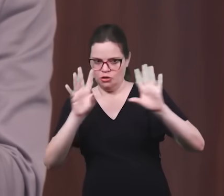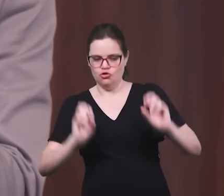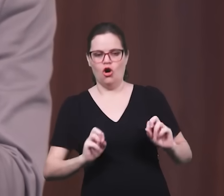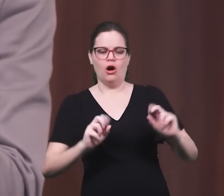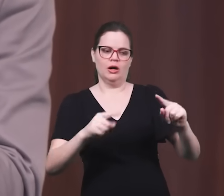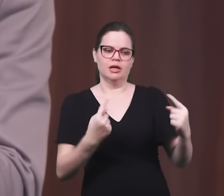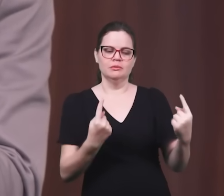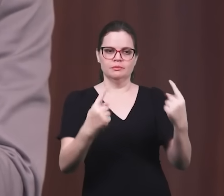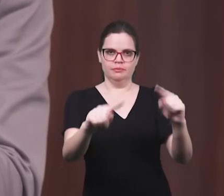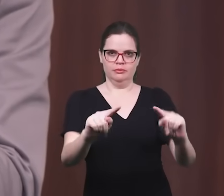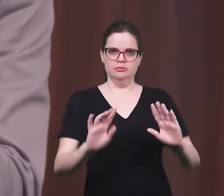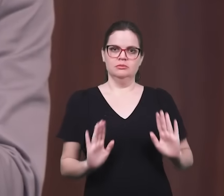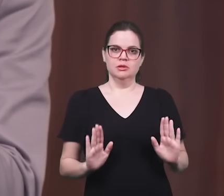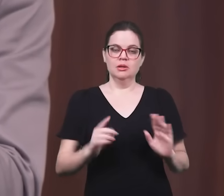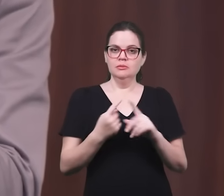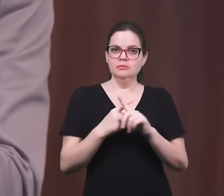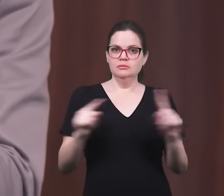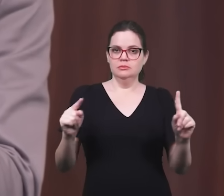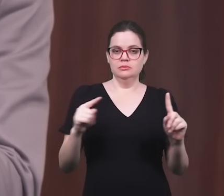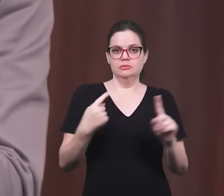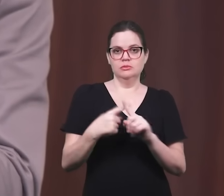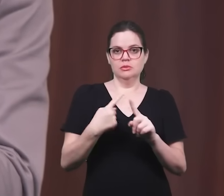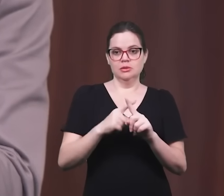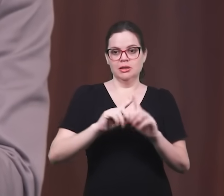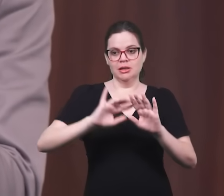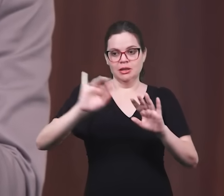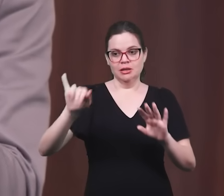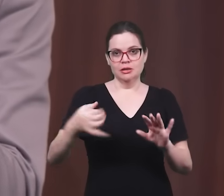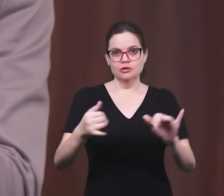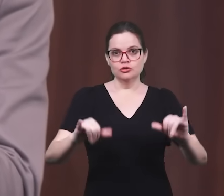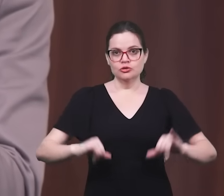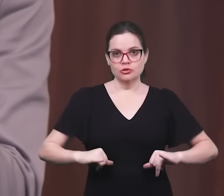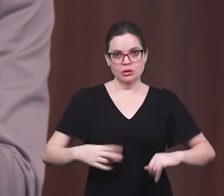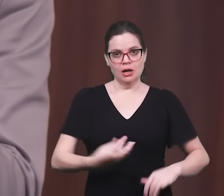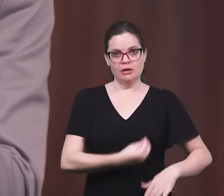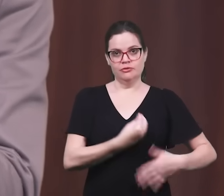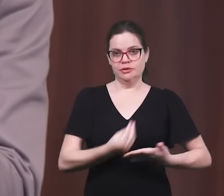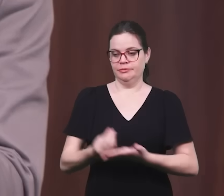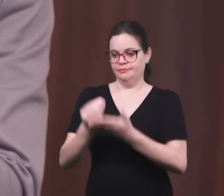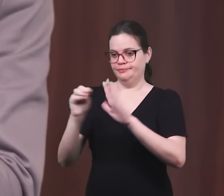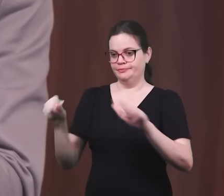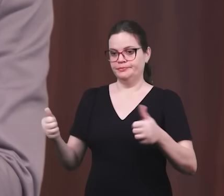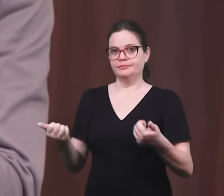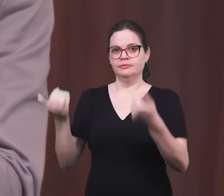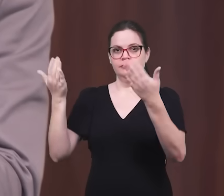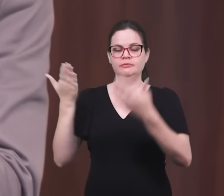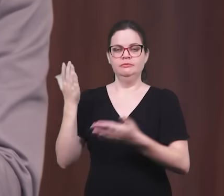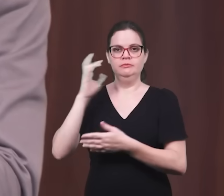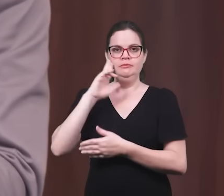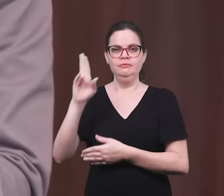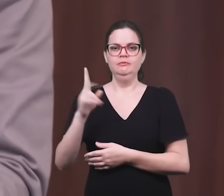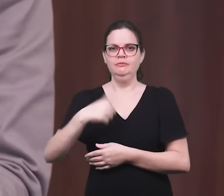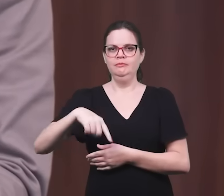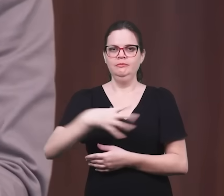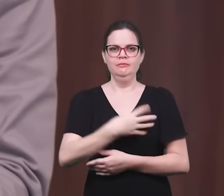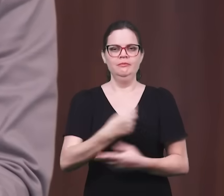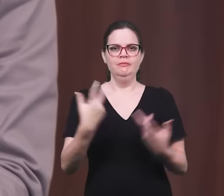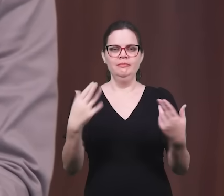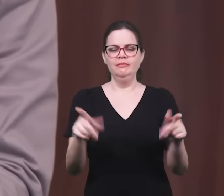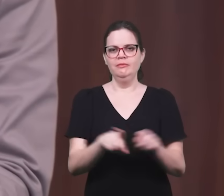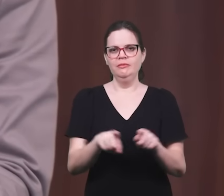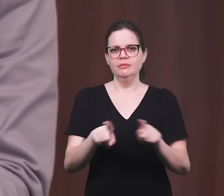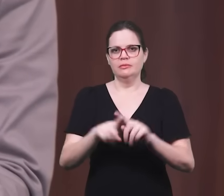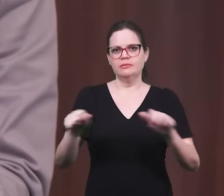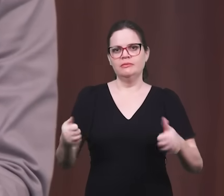que existe para nós criar nossos filhos é no altar do Senhor. Esse é o lugar.